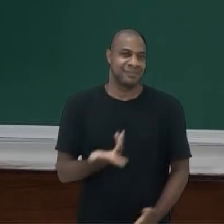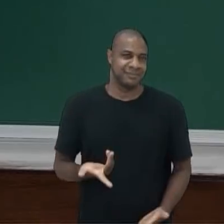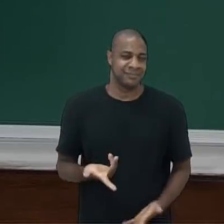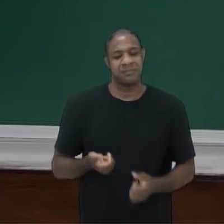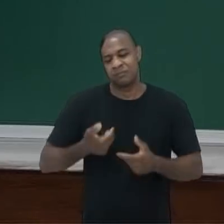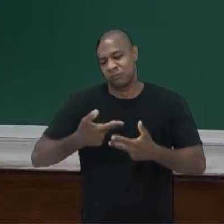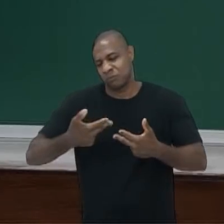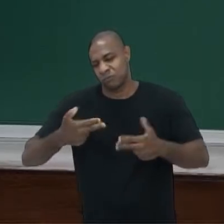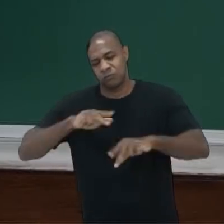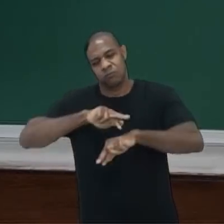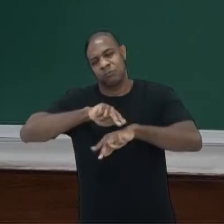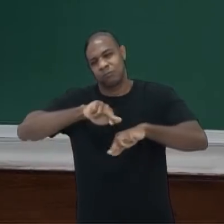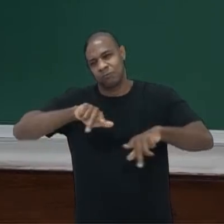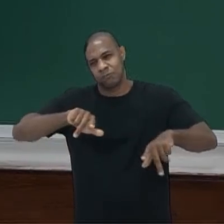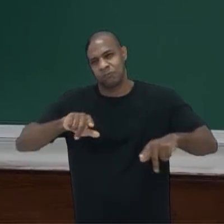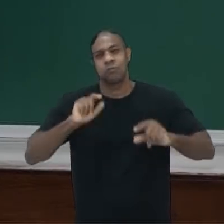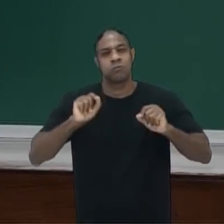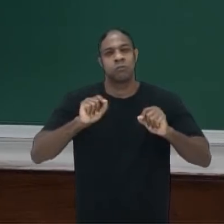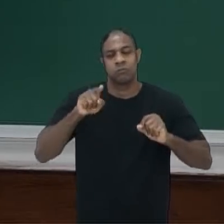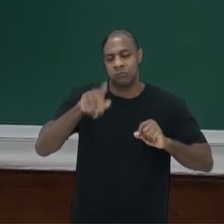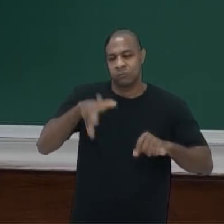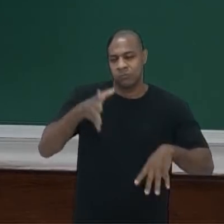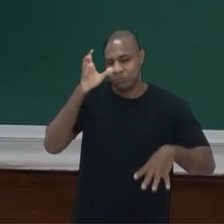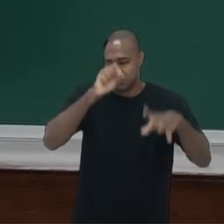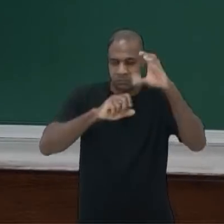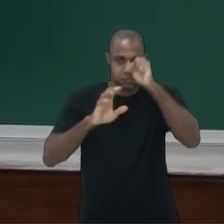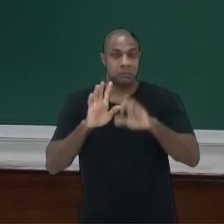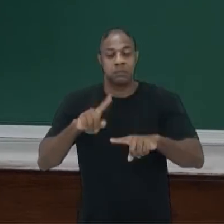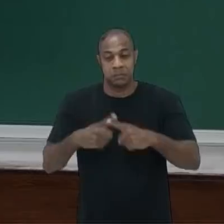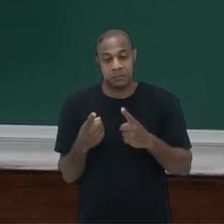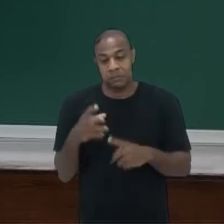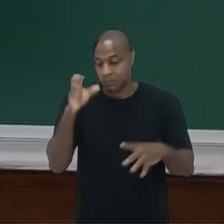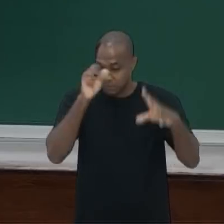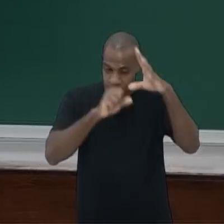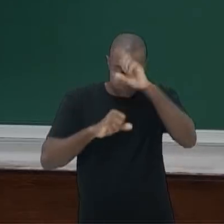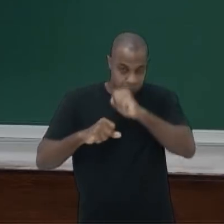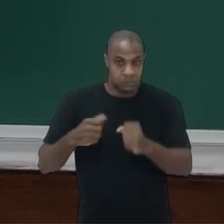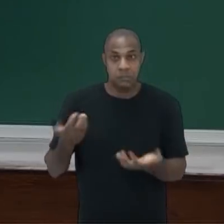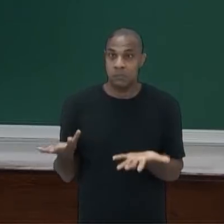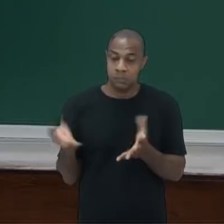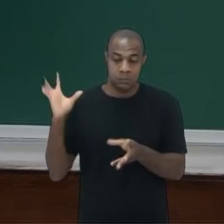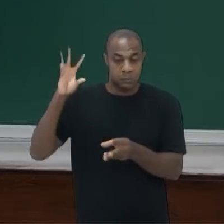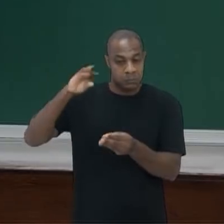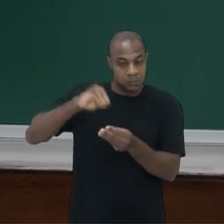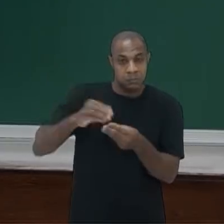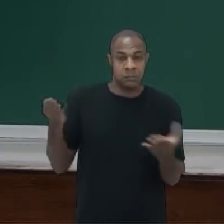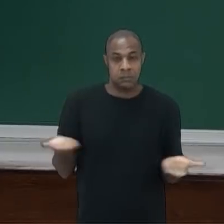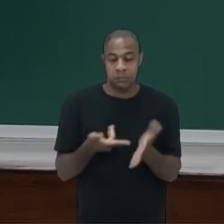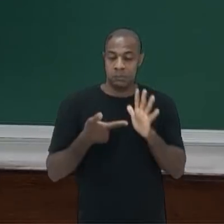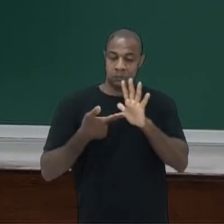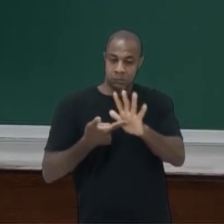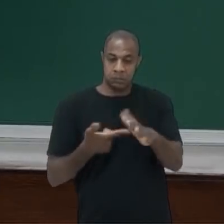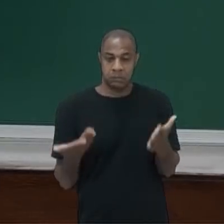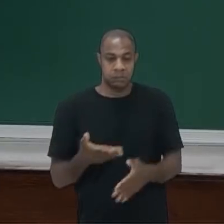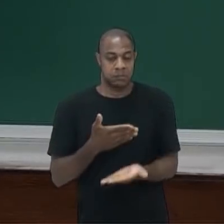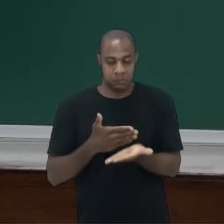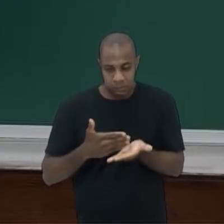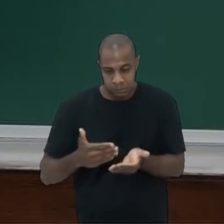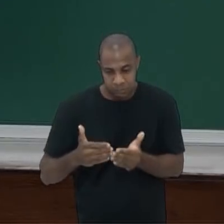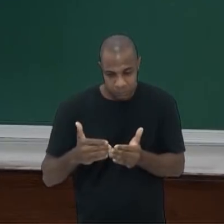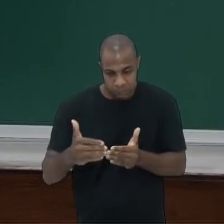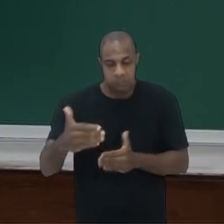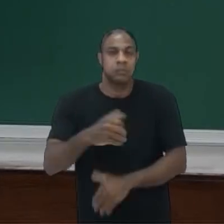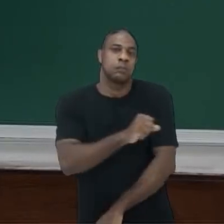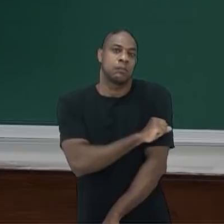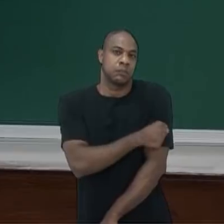aprenderam? Muitas coisas, elas vão ser importantes para a caminhada de vocês na disciplina de ciências e em outras